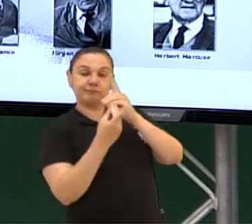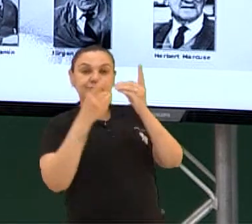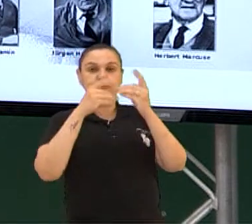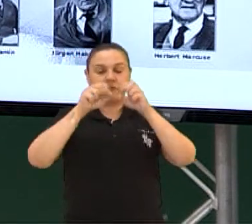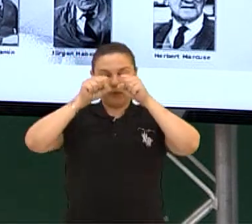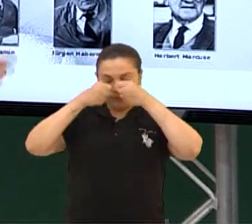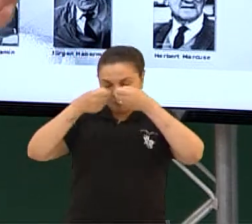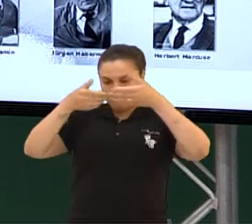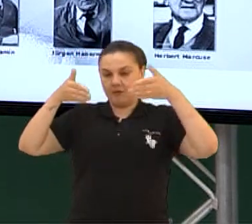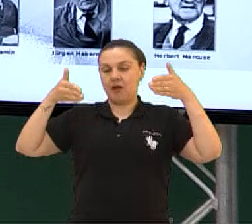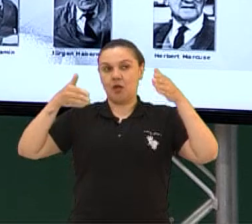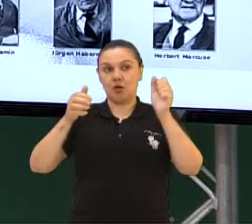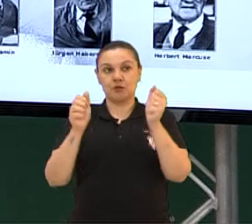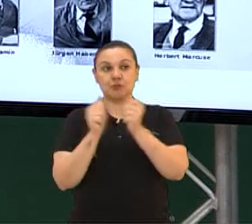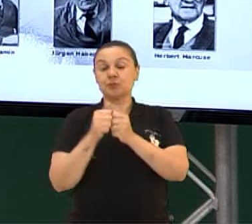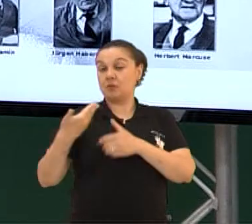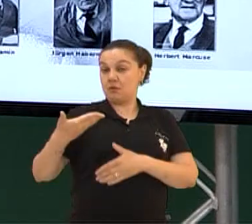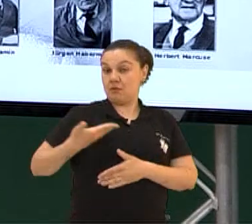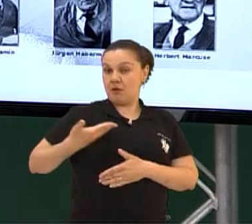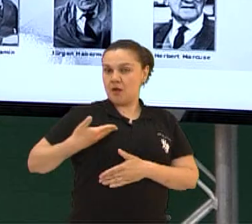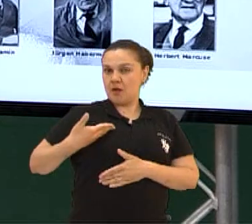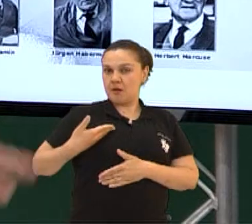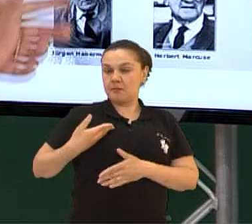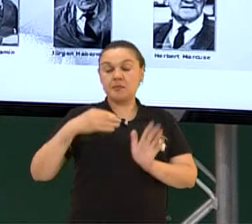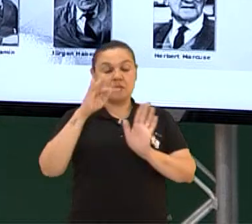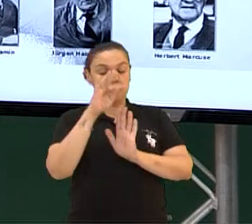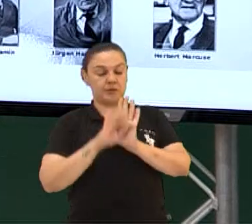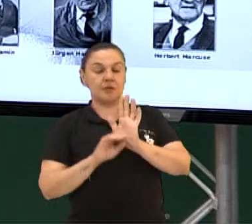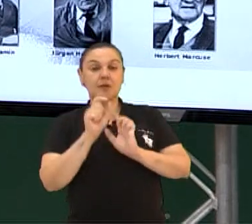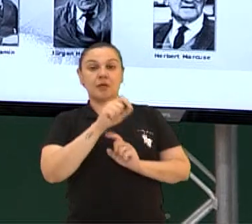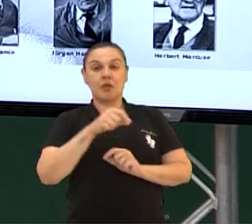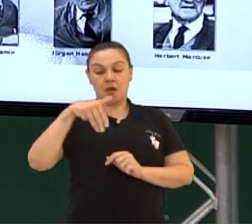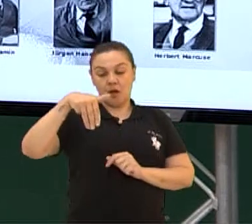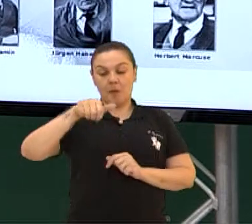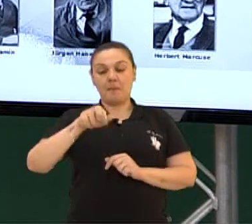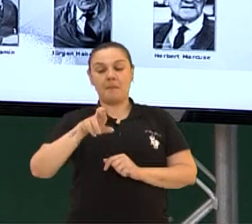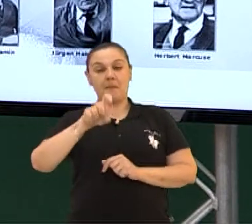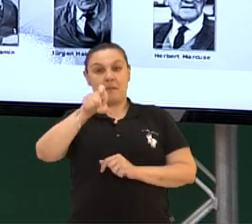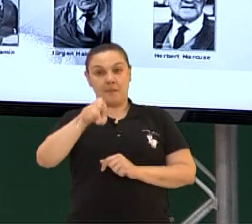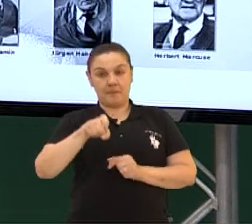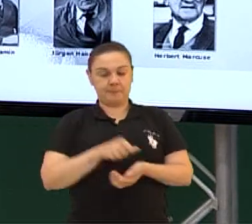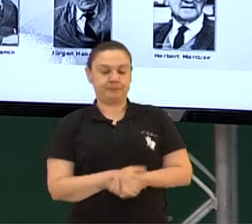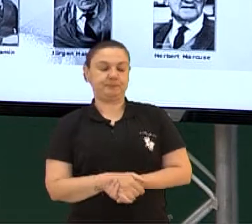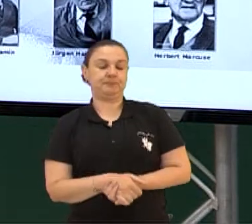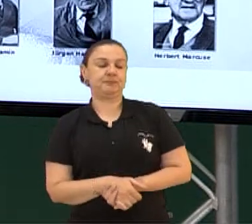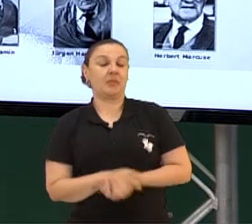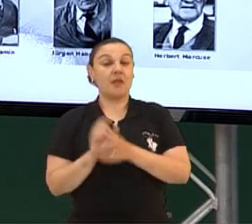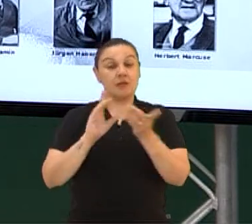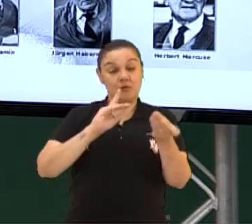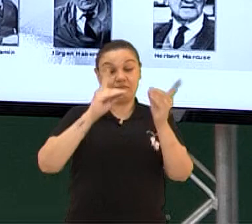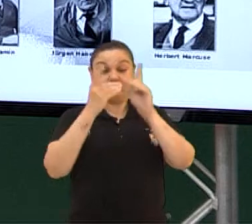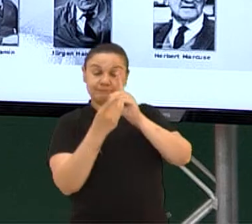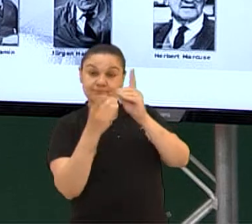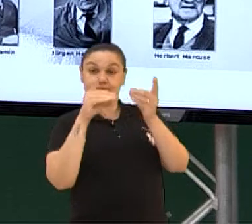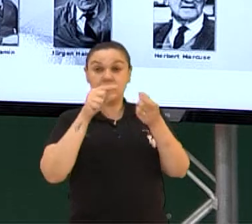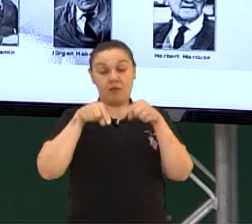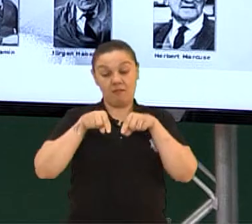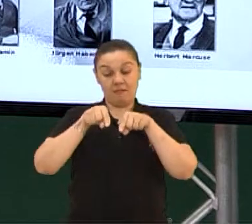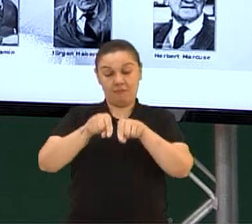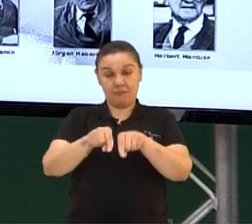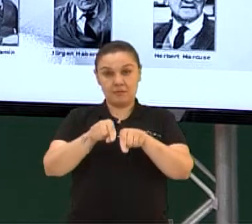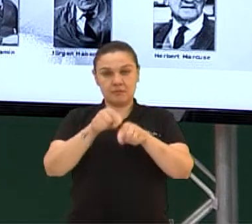Esclarecimento, junto com seu grande parceiro de textos e livros, que é o Marx Horkheimer. E é na Dialética do Esclarecimento que vai